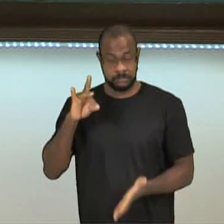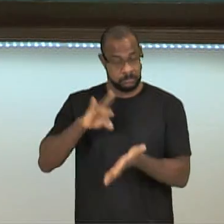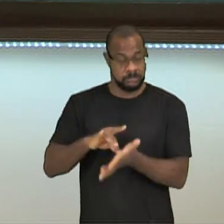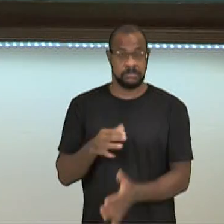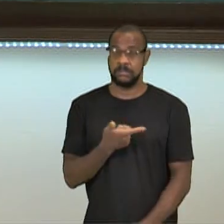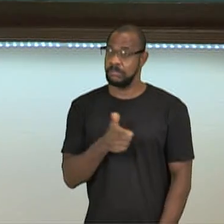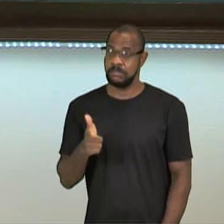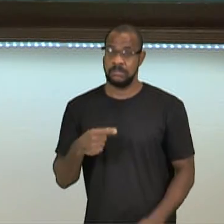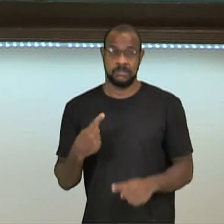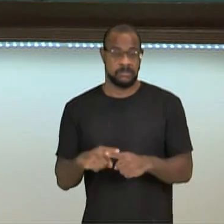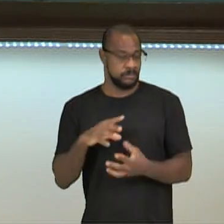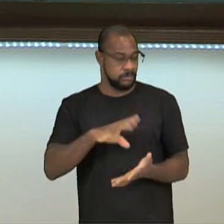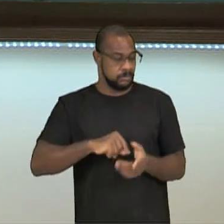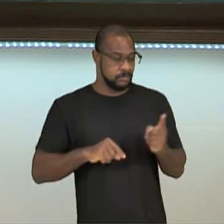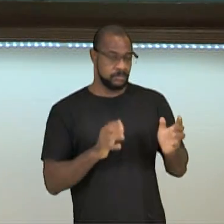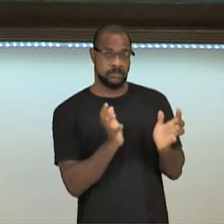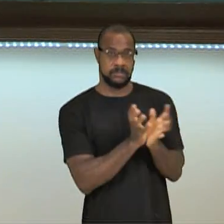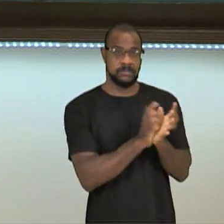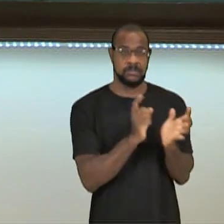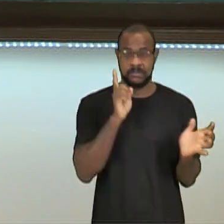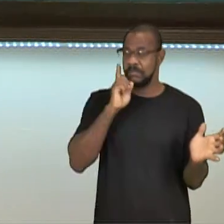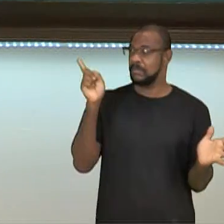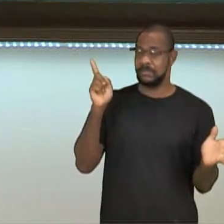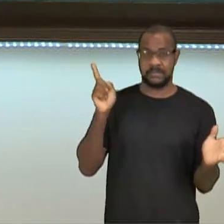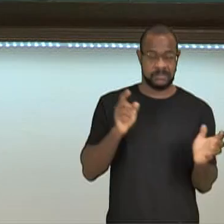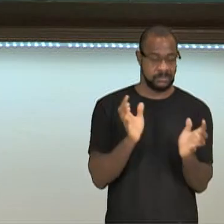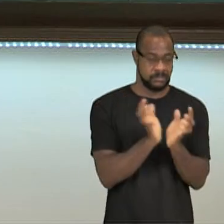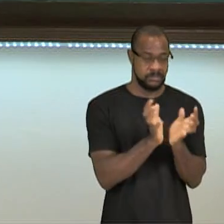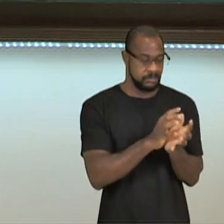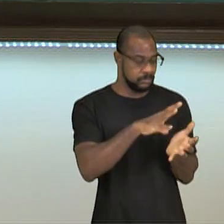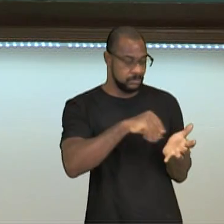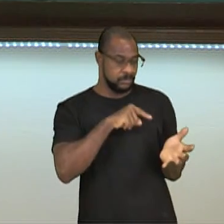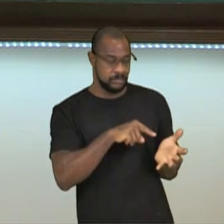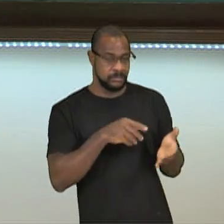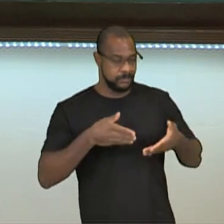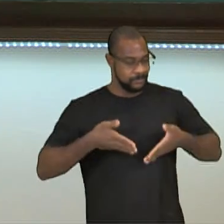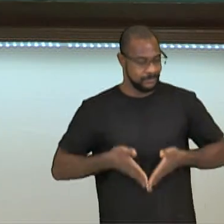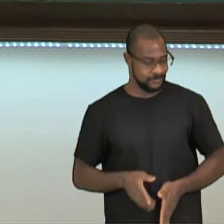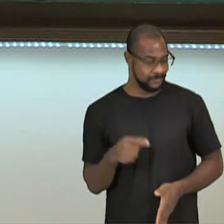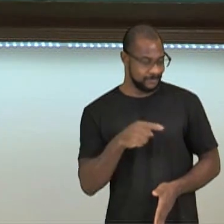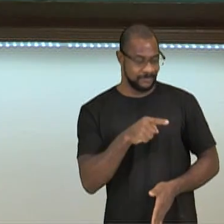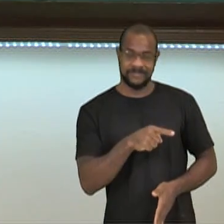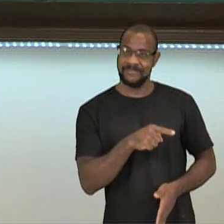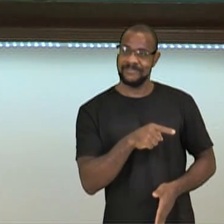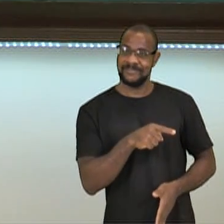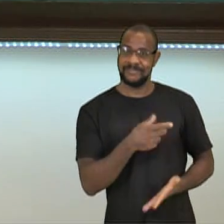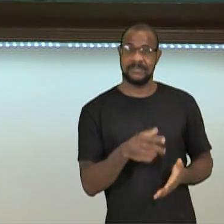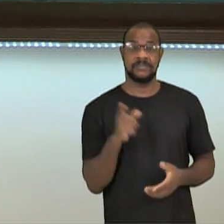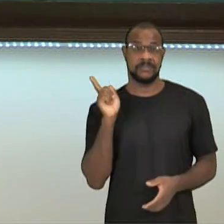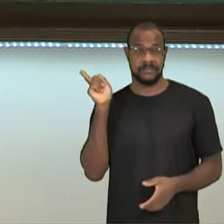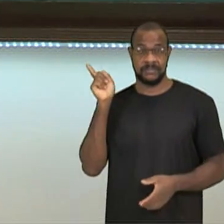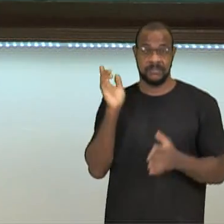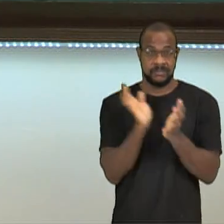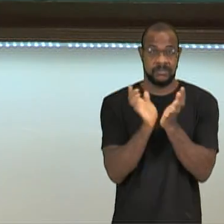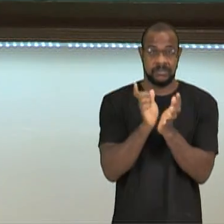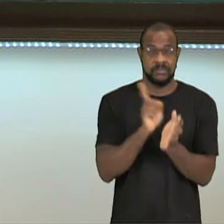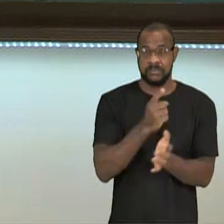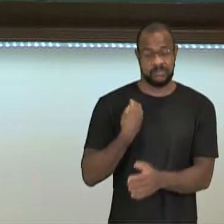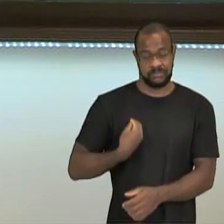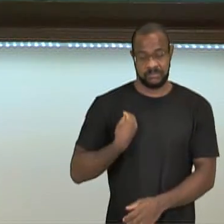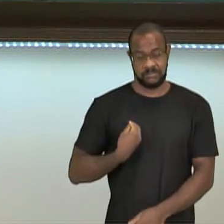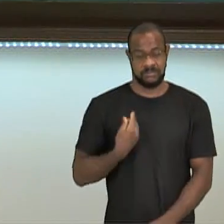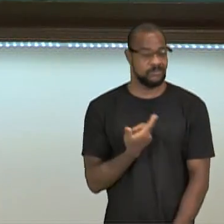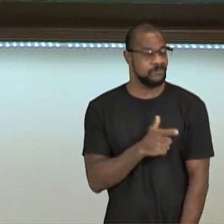verdades absolutas. Algumas teorias da ciência que explicam. Né? Os Neandertais ou não sobreviveram por questões também de não dominar